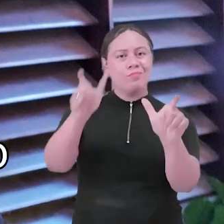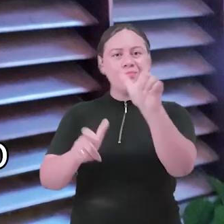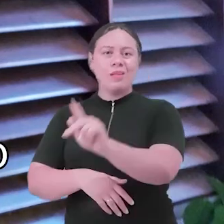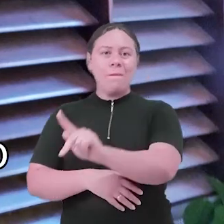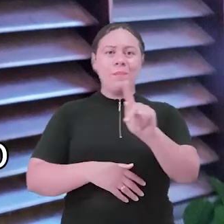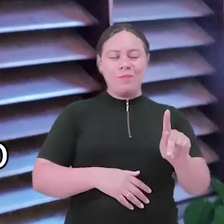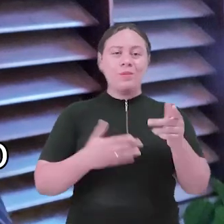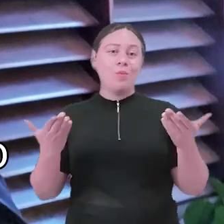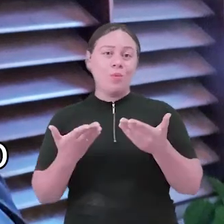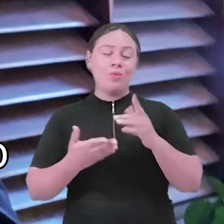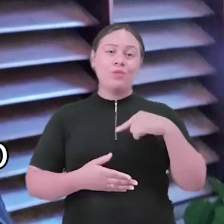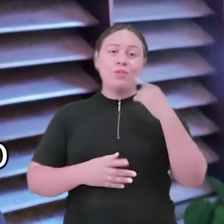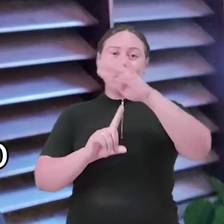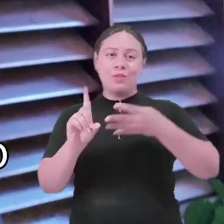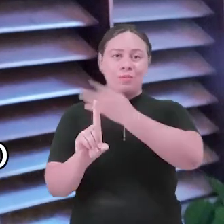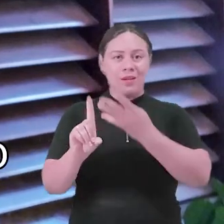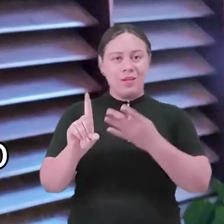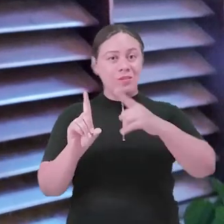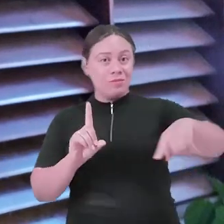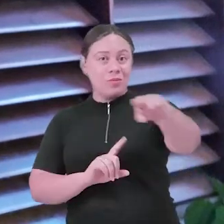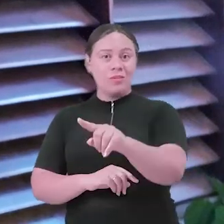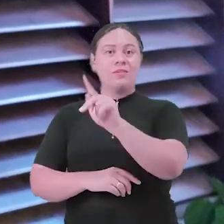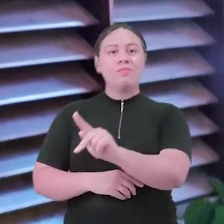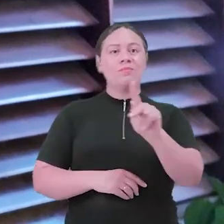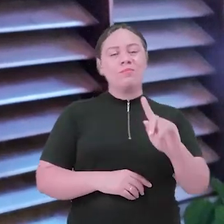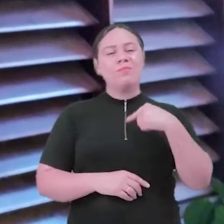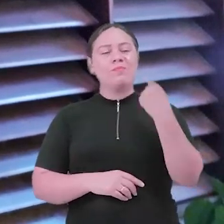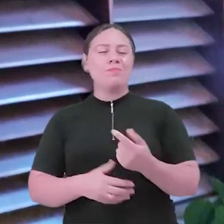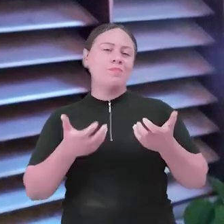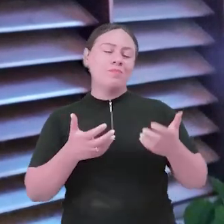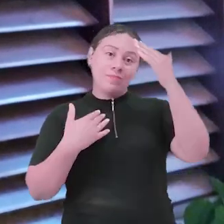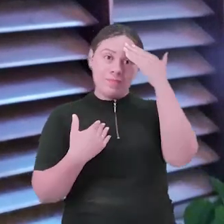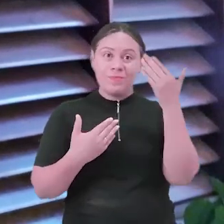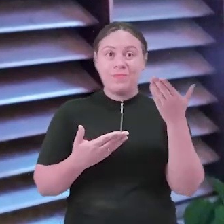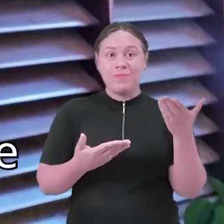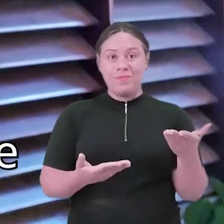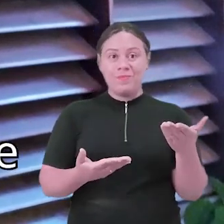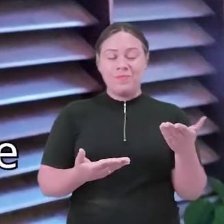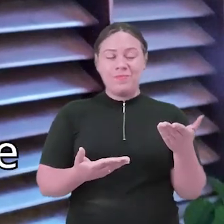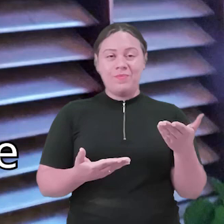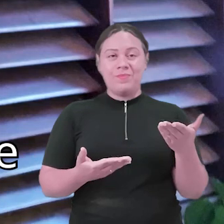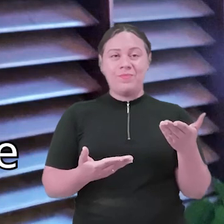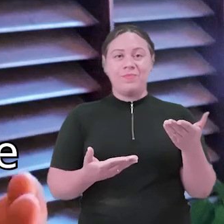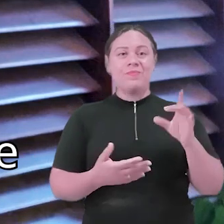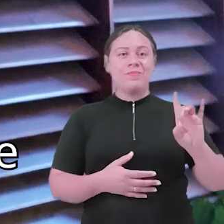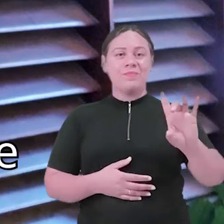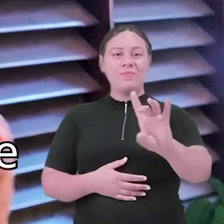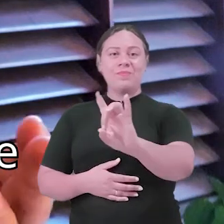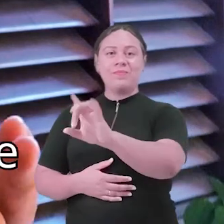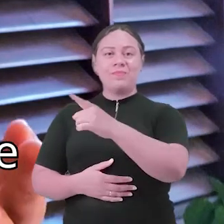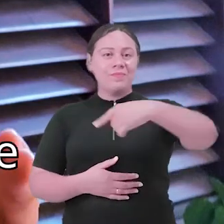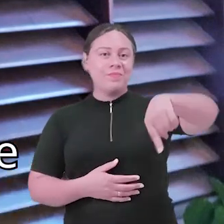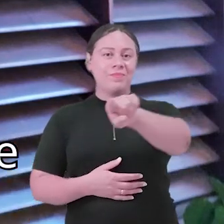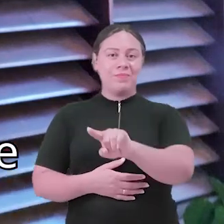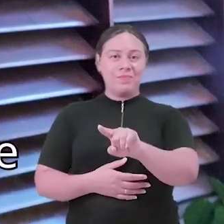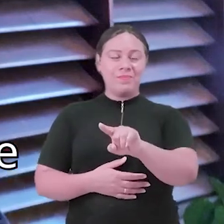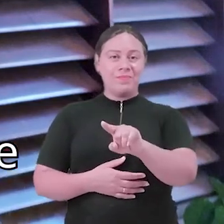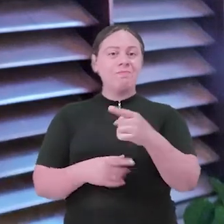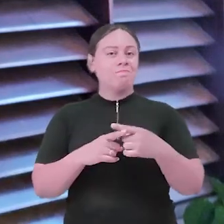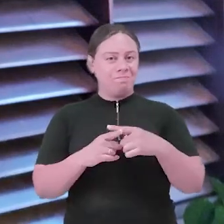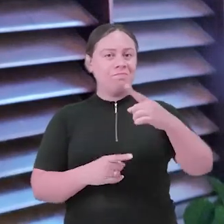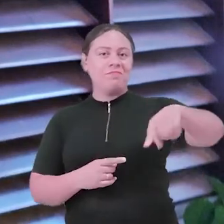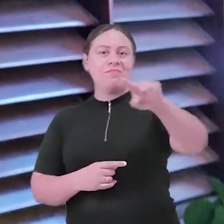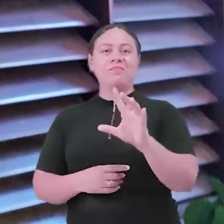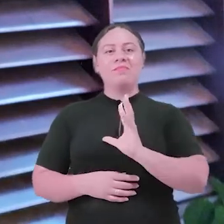Prezados professores, neste dia dedicado a vocês, desejamos expressar nossa profunda gratidão a cada um de vocês